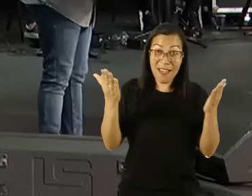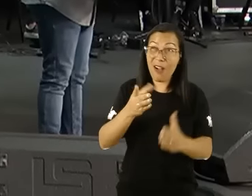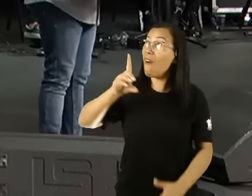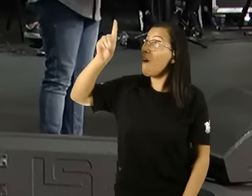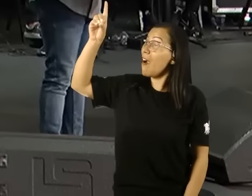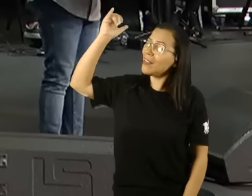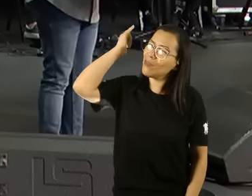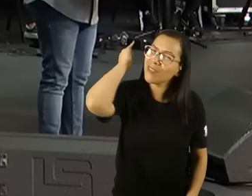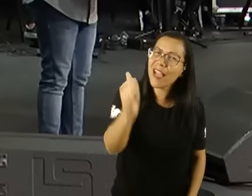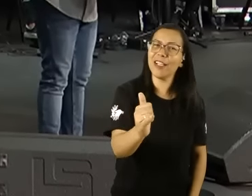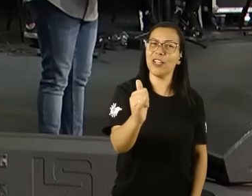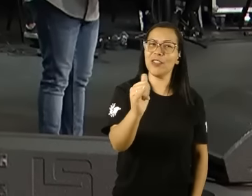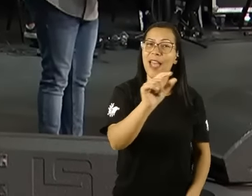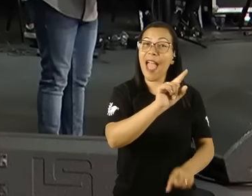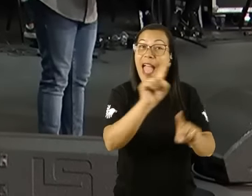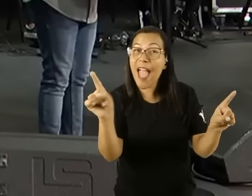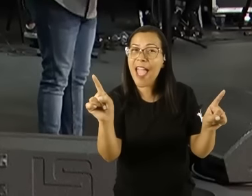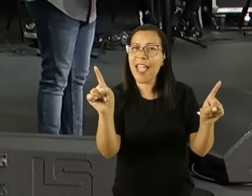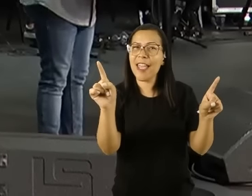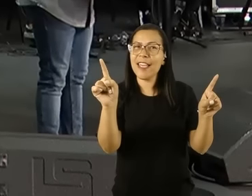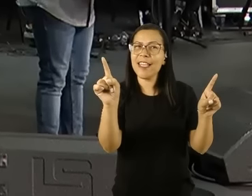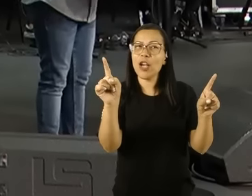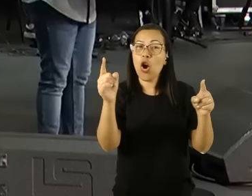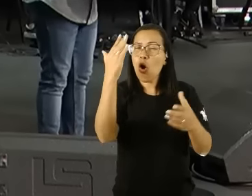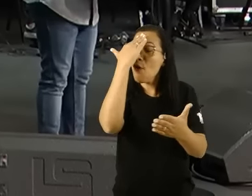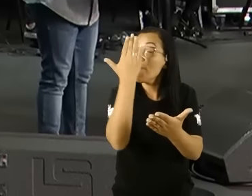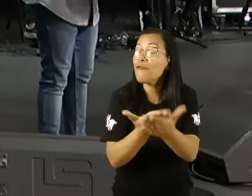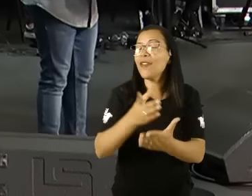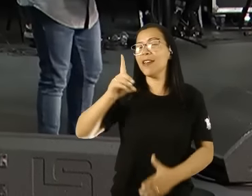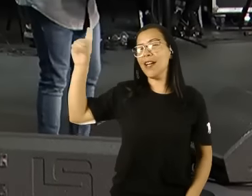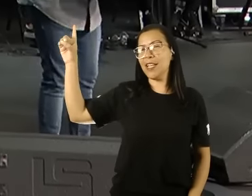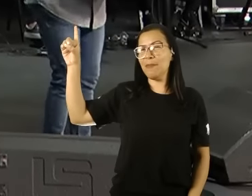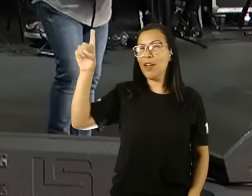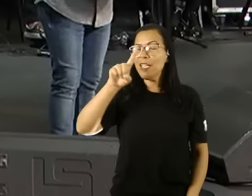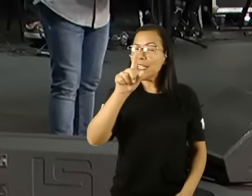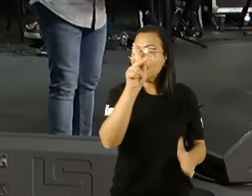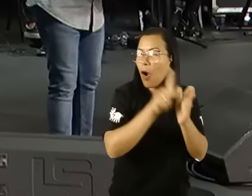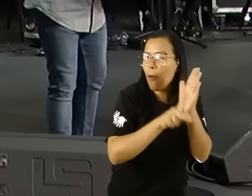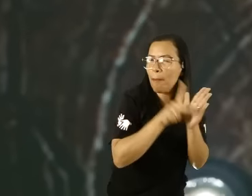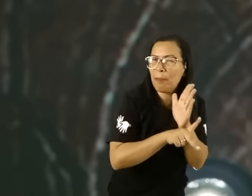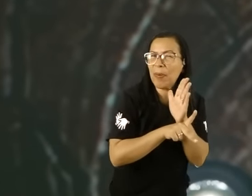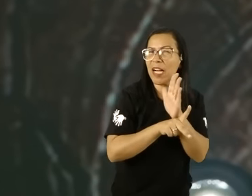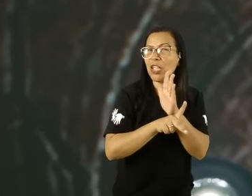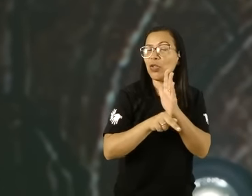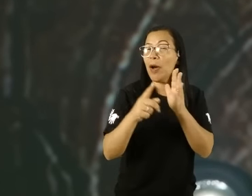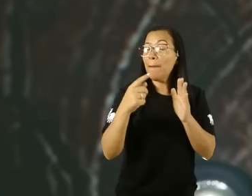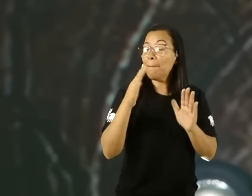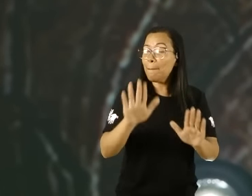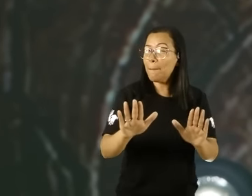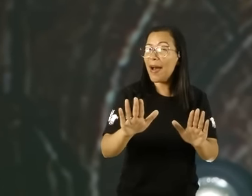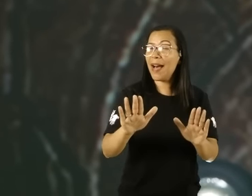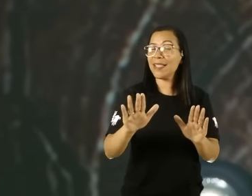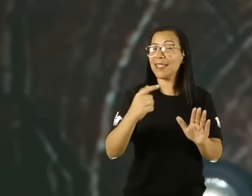anime, porque o que eu tenho para você não está atrás, está à frente. Nem se anime, porque o que eu tenho para você não